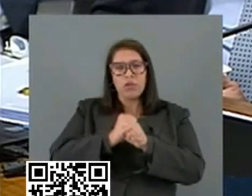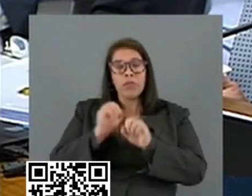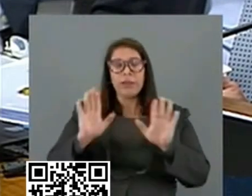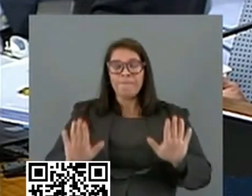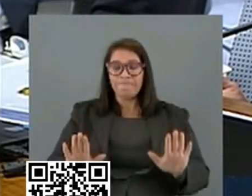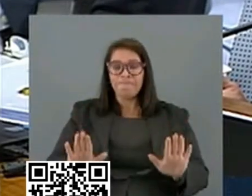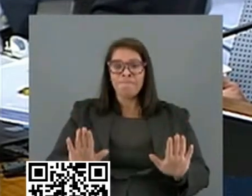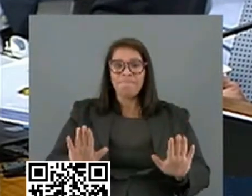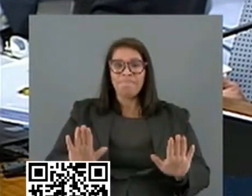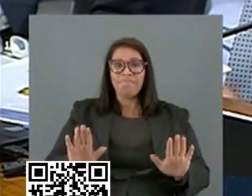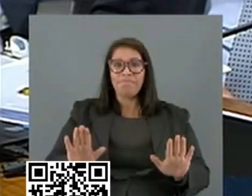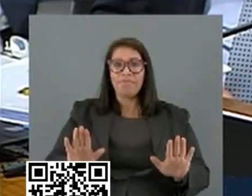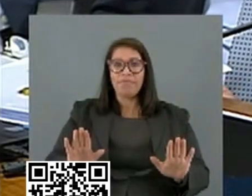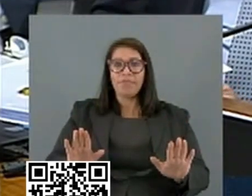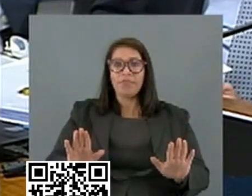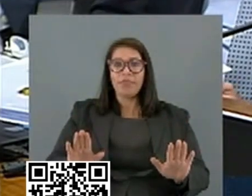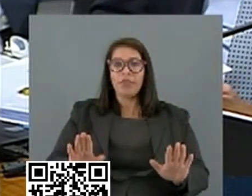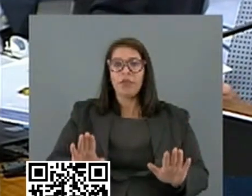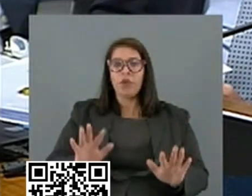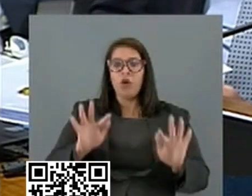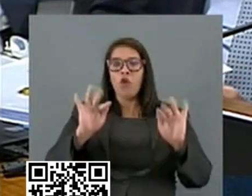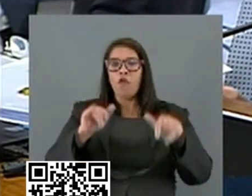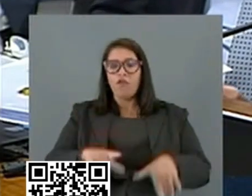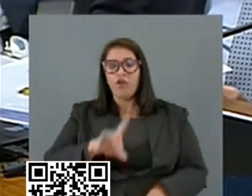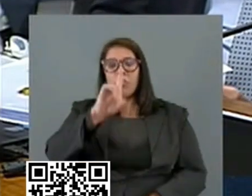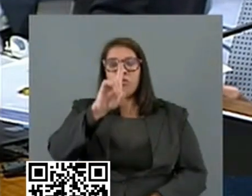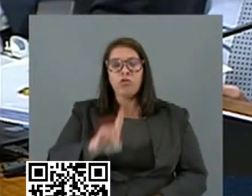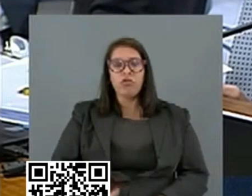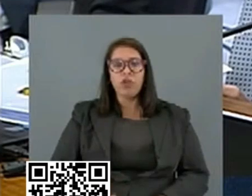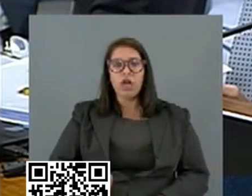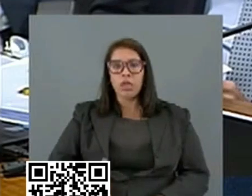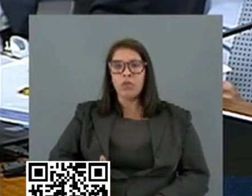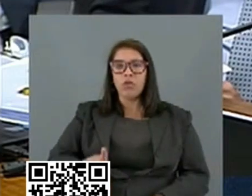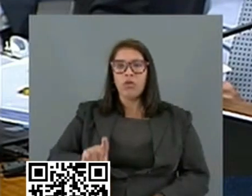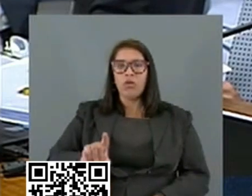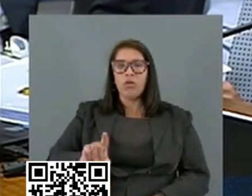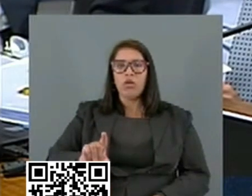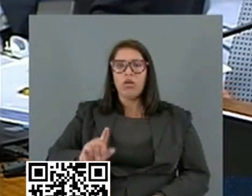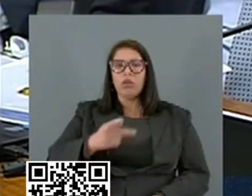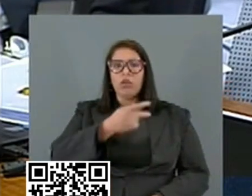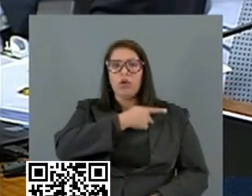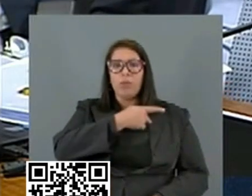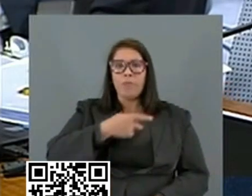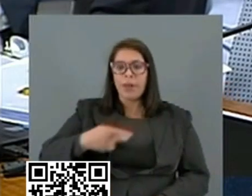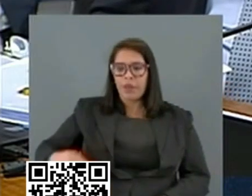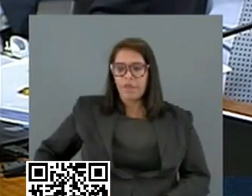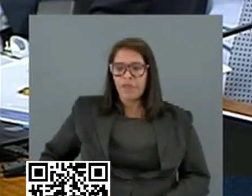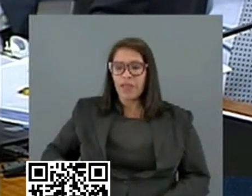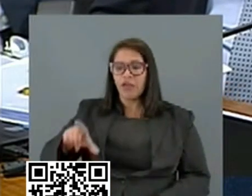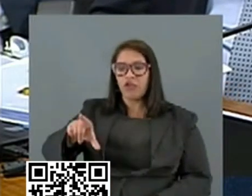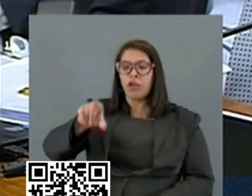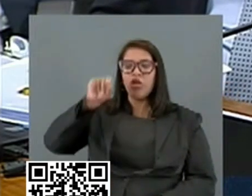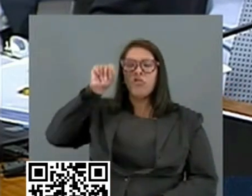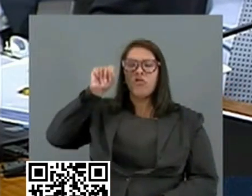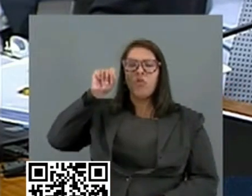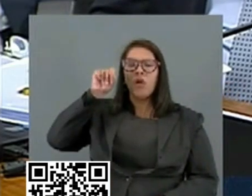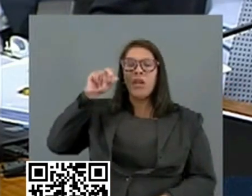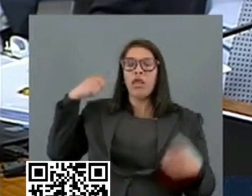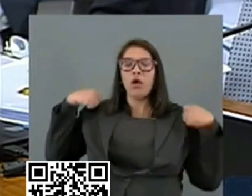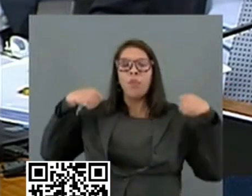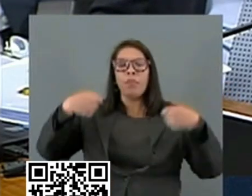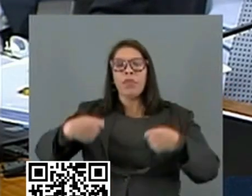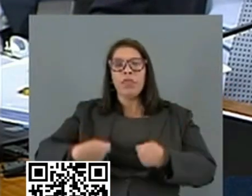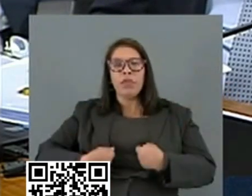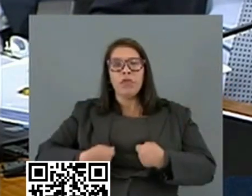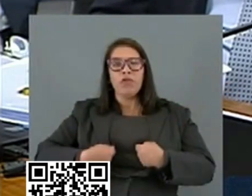ferida. O fim do direito monocrático do presidente da República escolher ministro do Supremo Tribunal